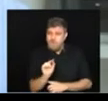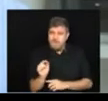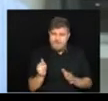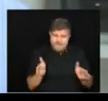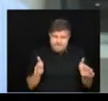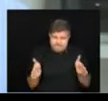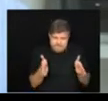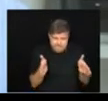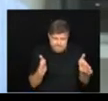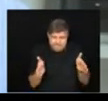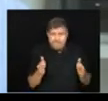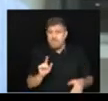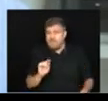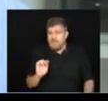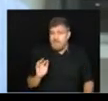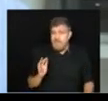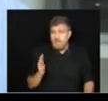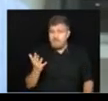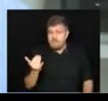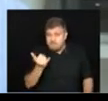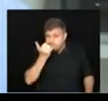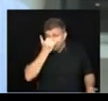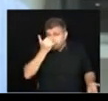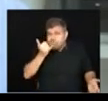período é que houve